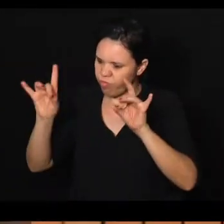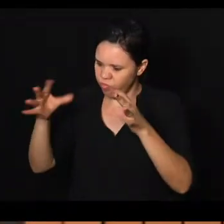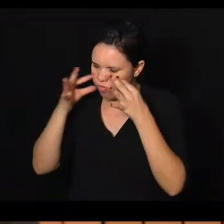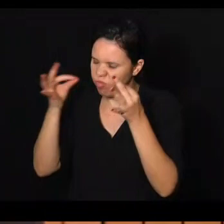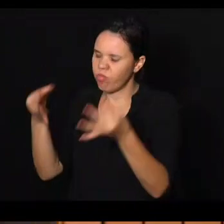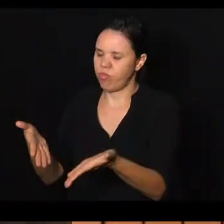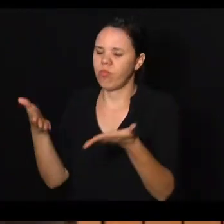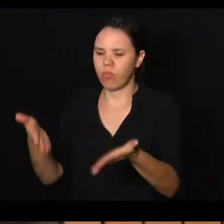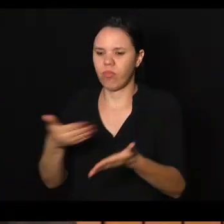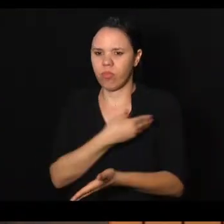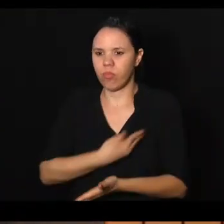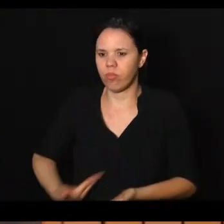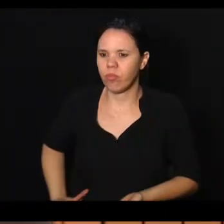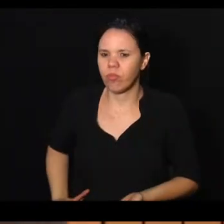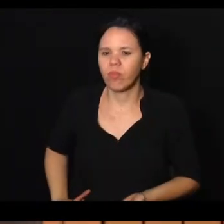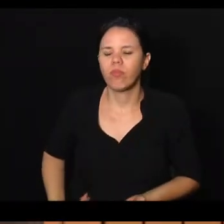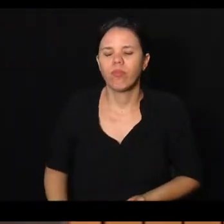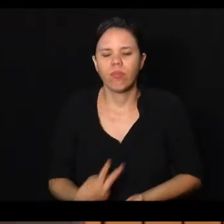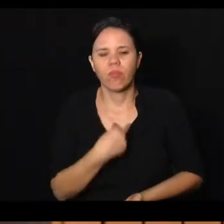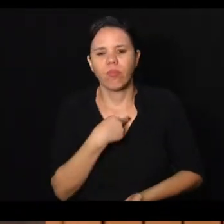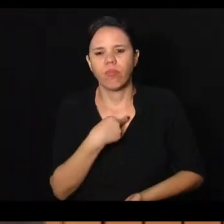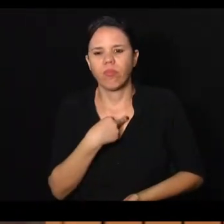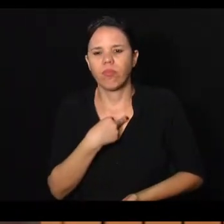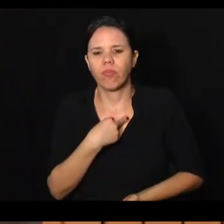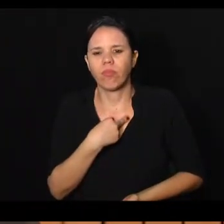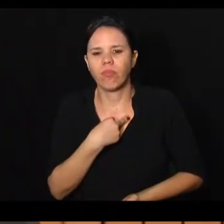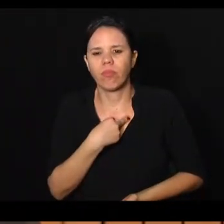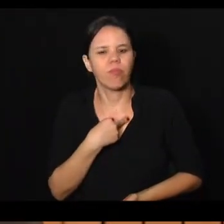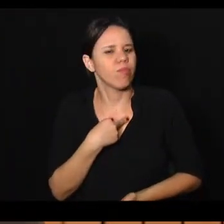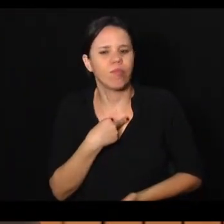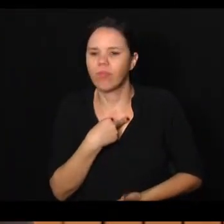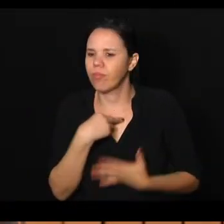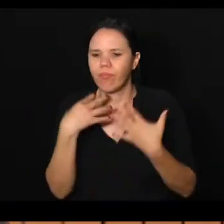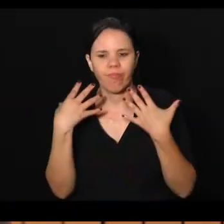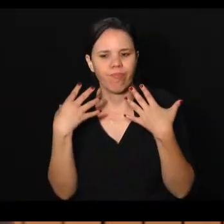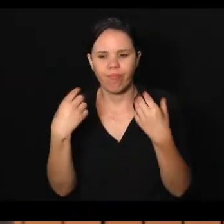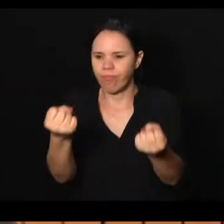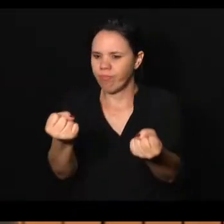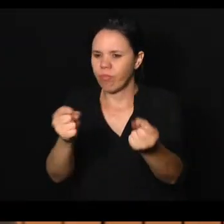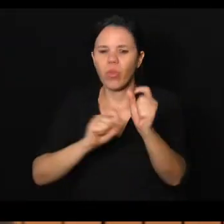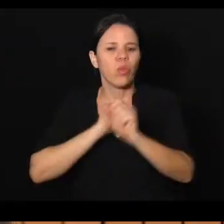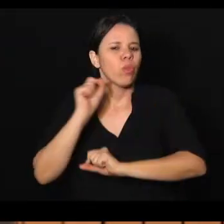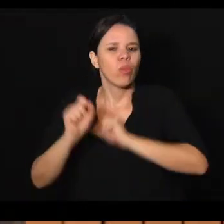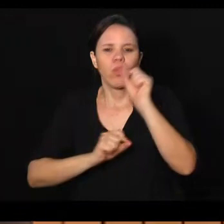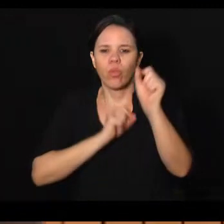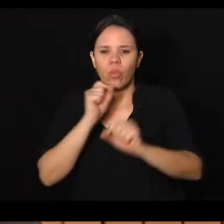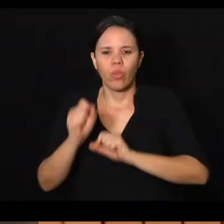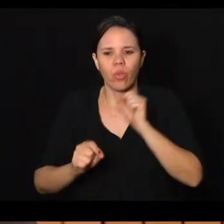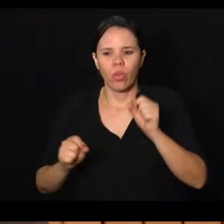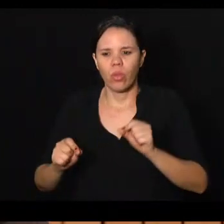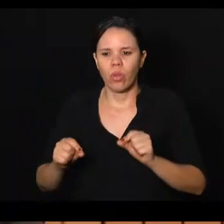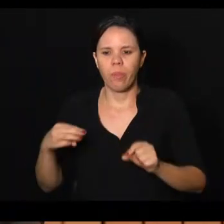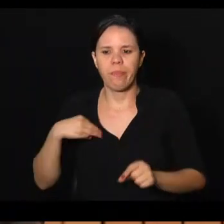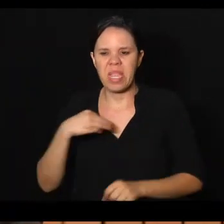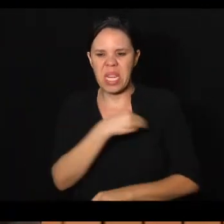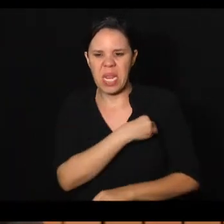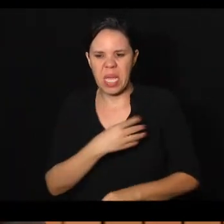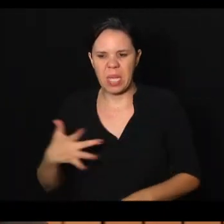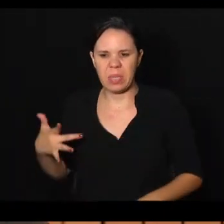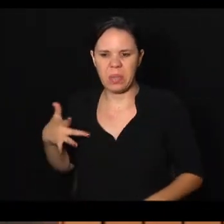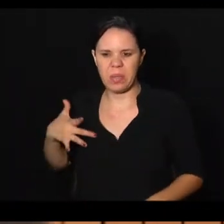neste governo. Não podemos mais admitir falas de ministros da